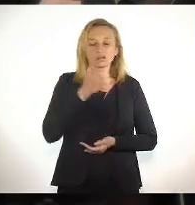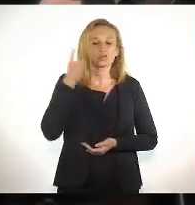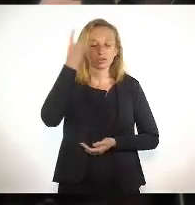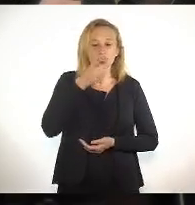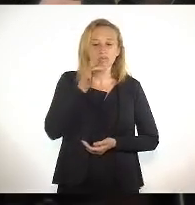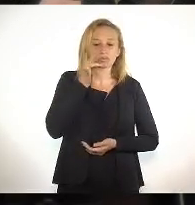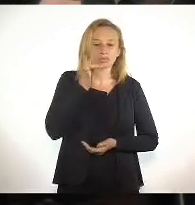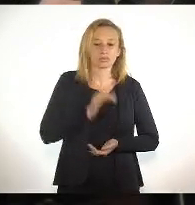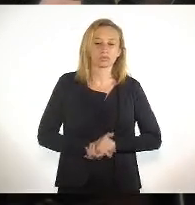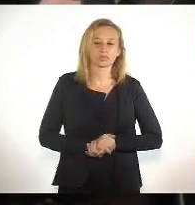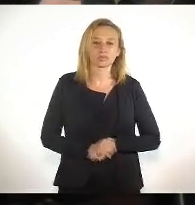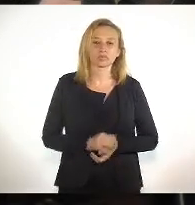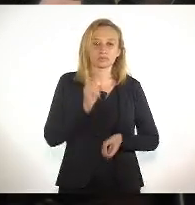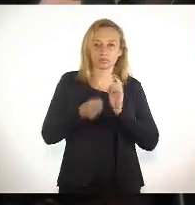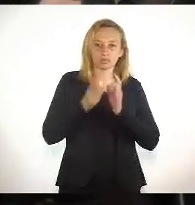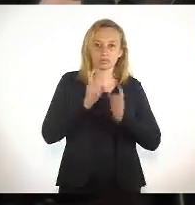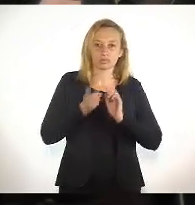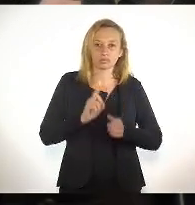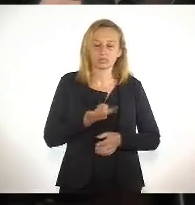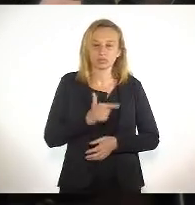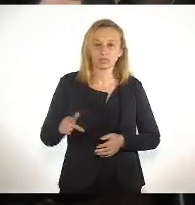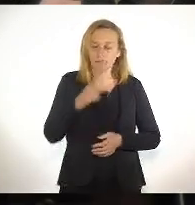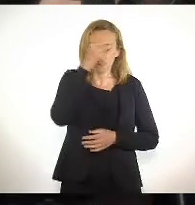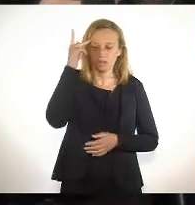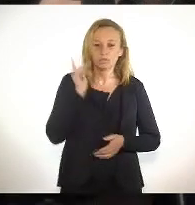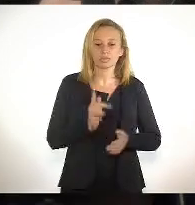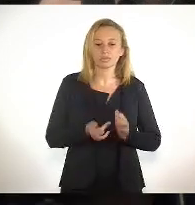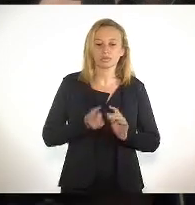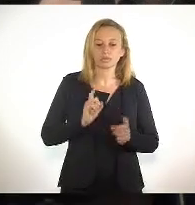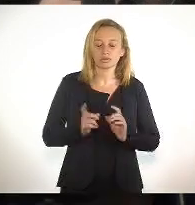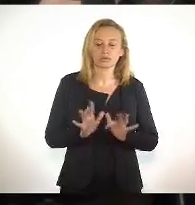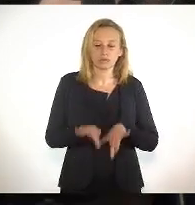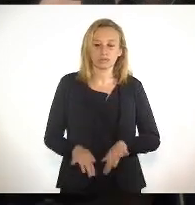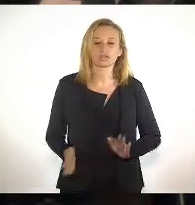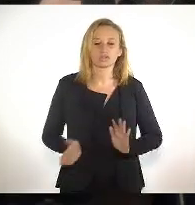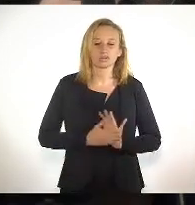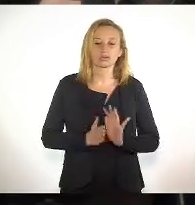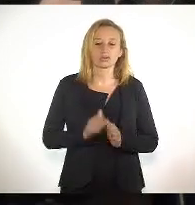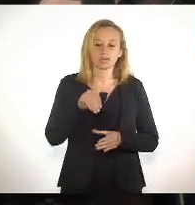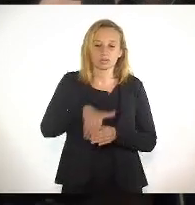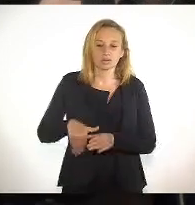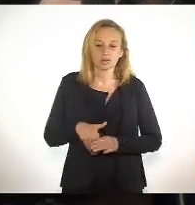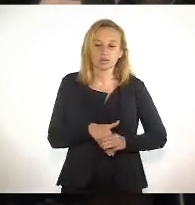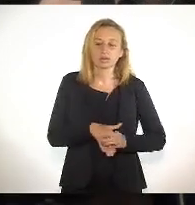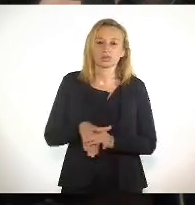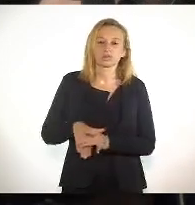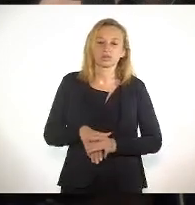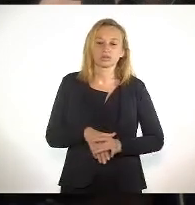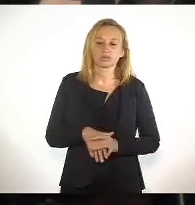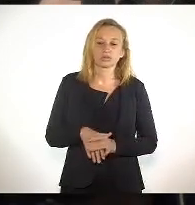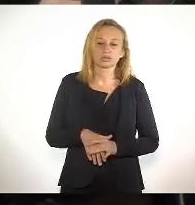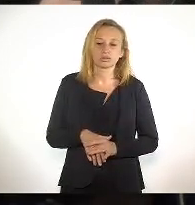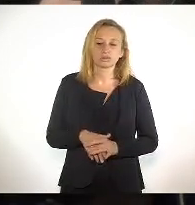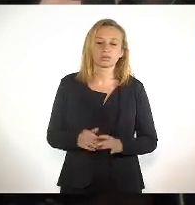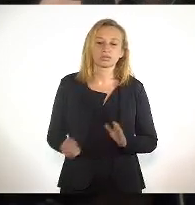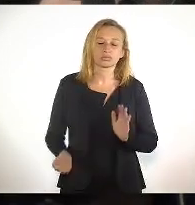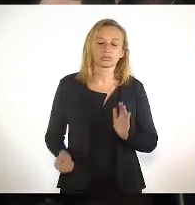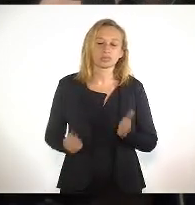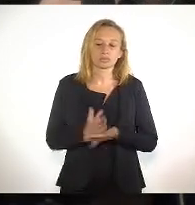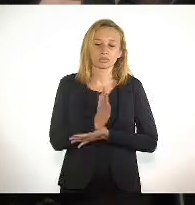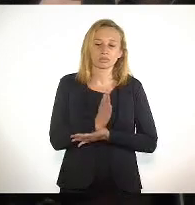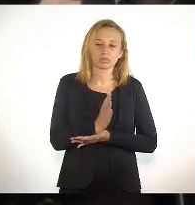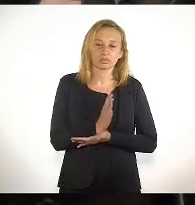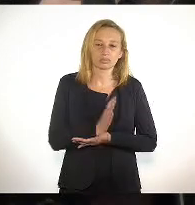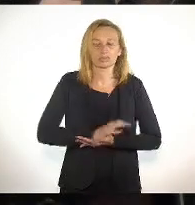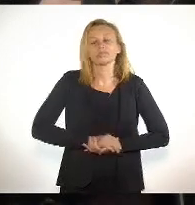Neto. Em discussão, não havendo quem queira discutir, encerrada a discussão, em votação. Os senhores que aprovam permaneçam como estão,